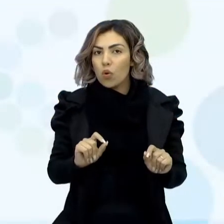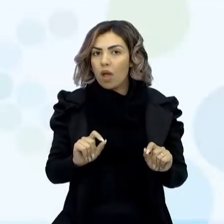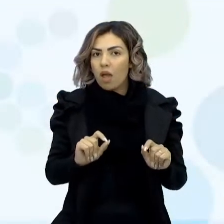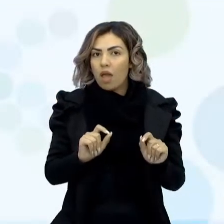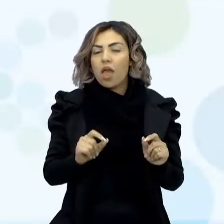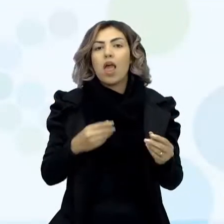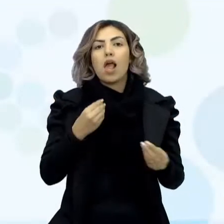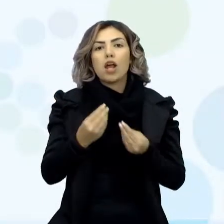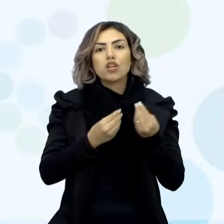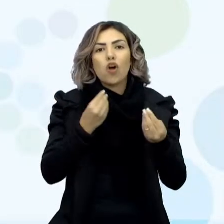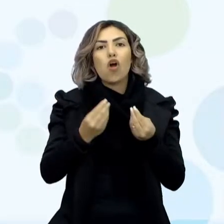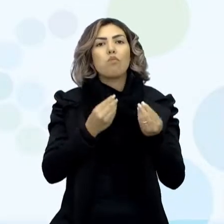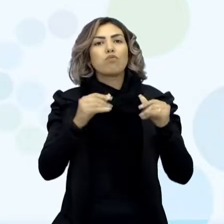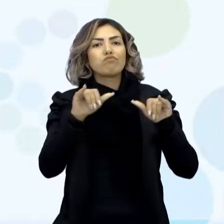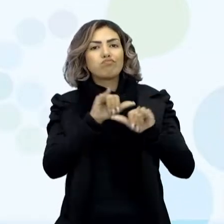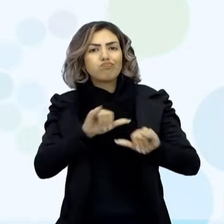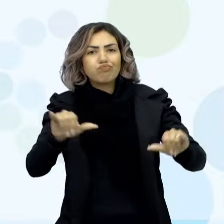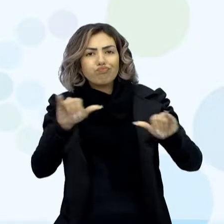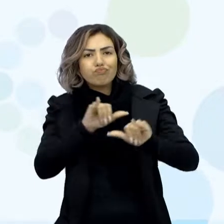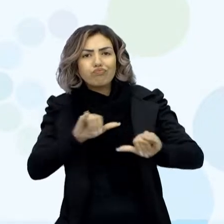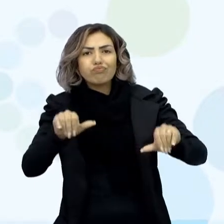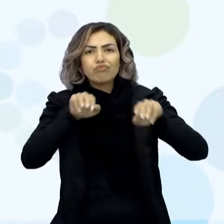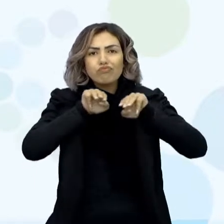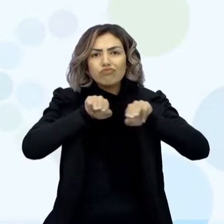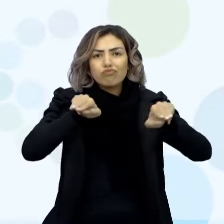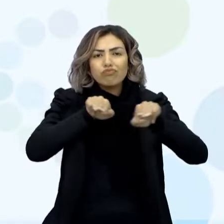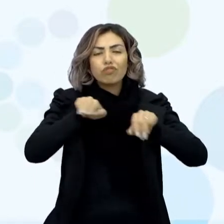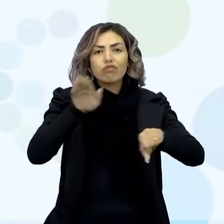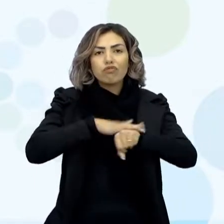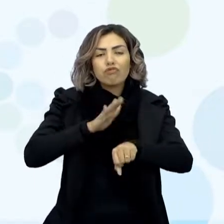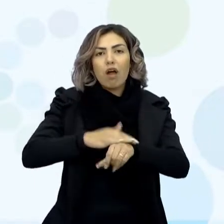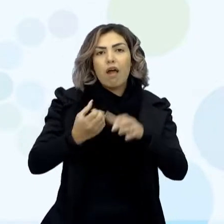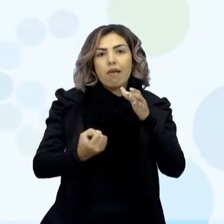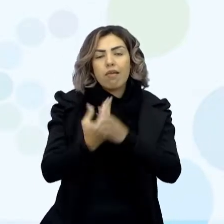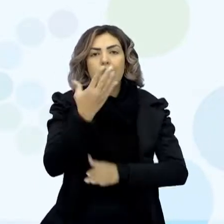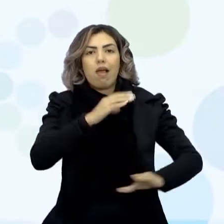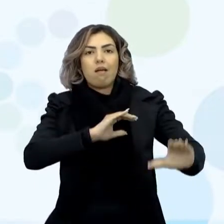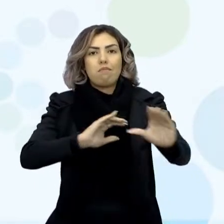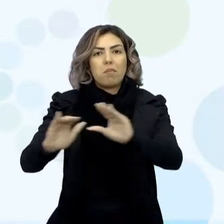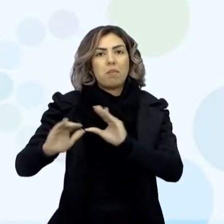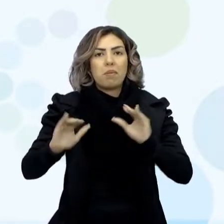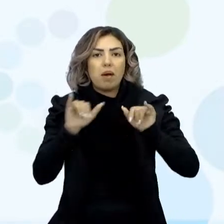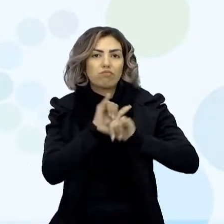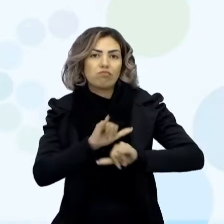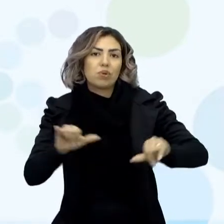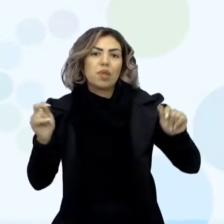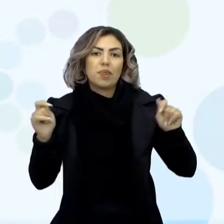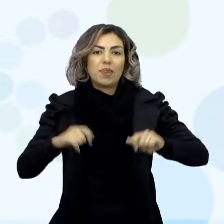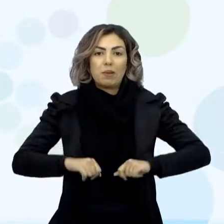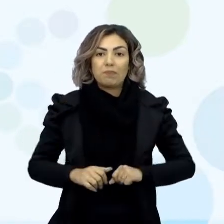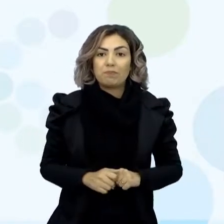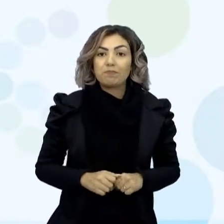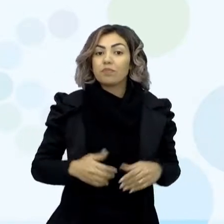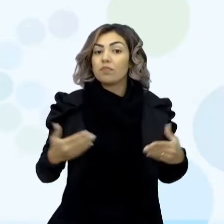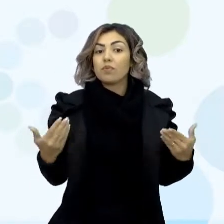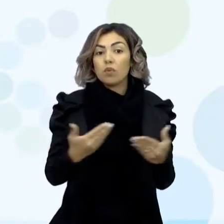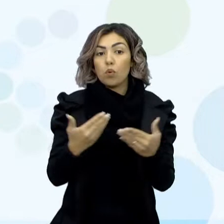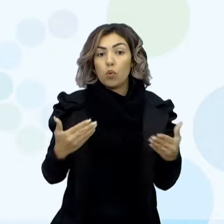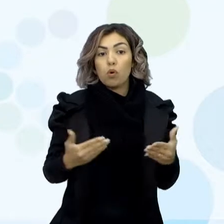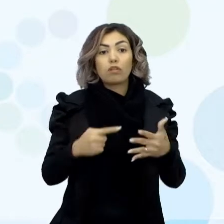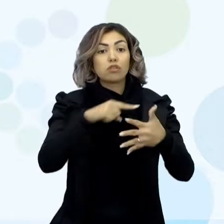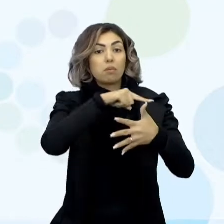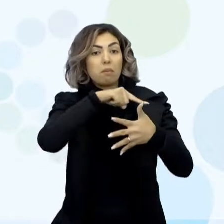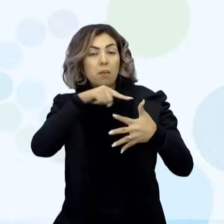comunicação publicitária. Estamos naquele momento da atividade número 5, gente, e é o desenvolvimento. Vamos